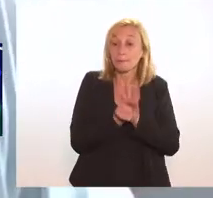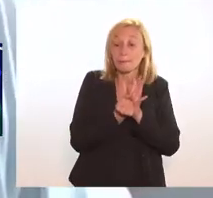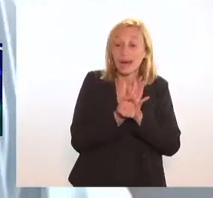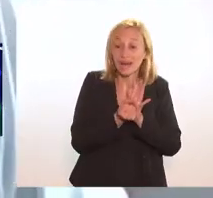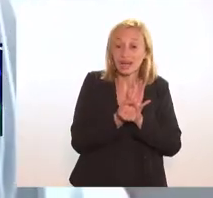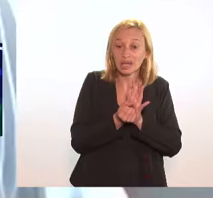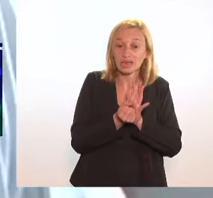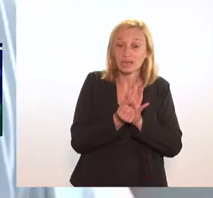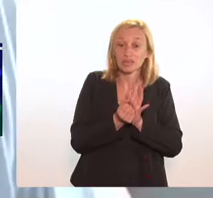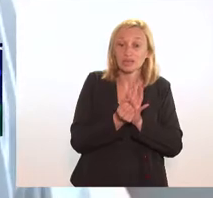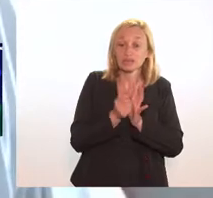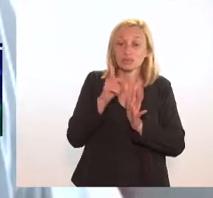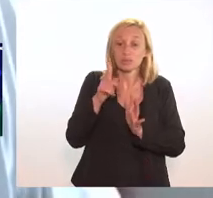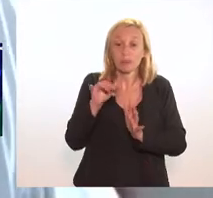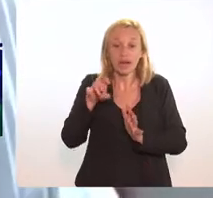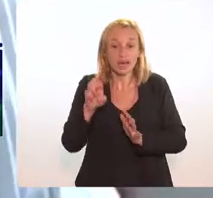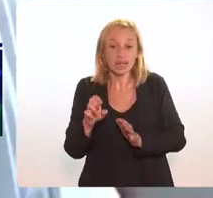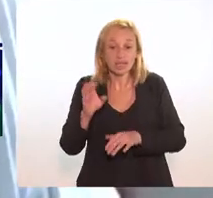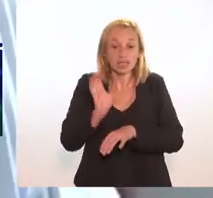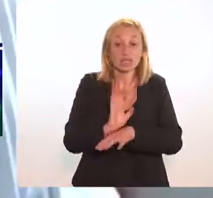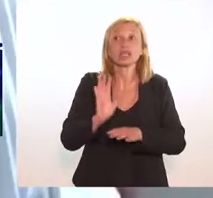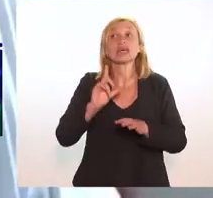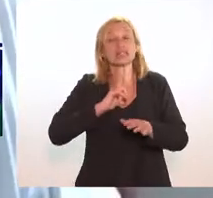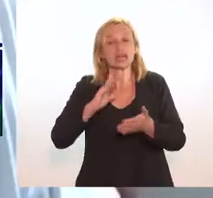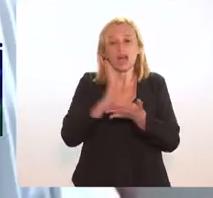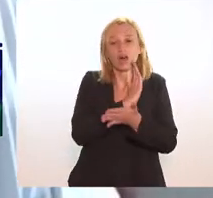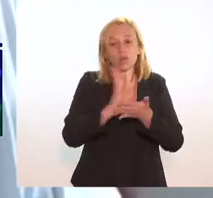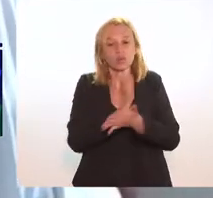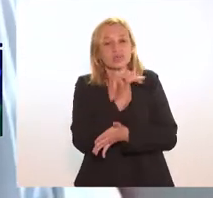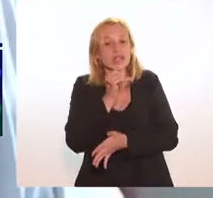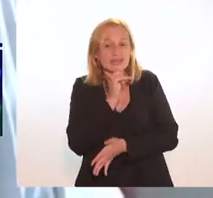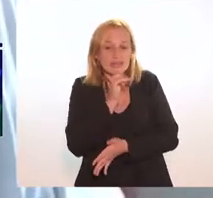estaduais maravilhosos. Agora, tem alguns exemplos que você